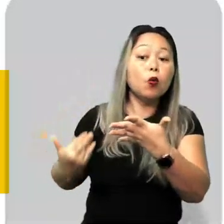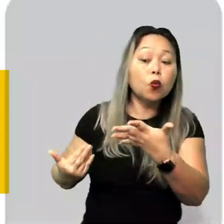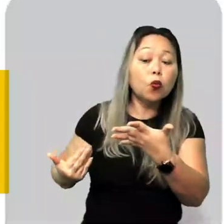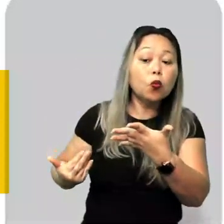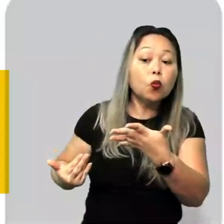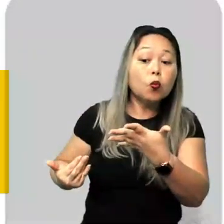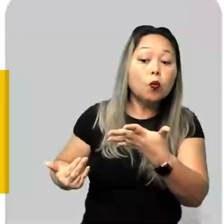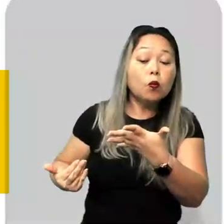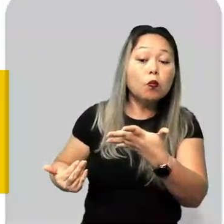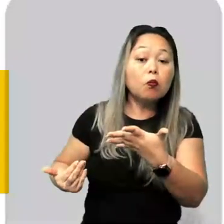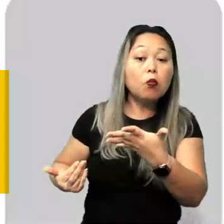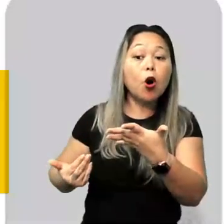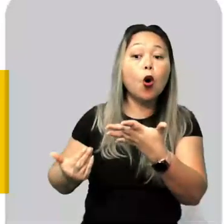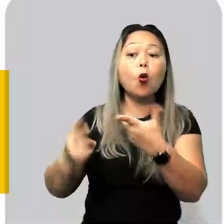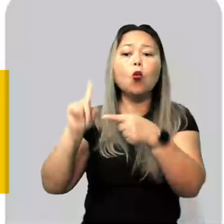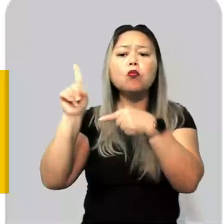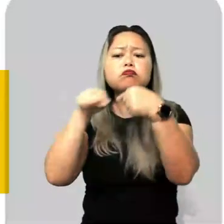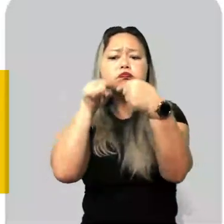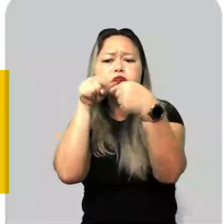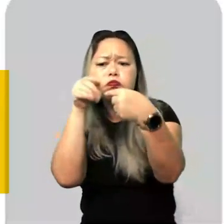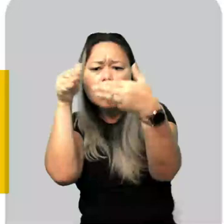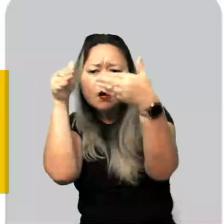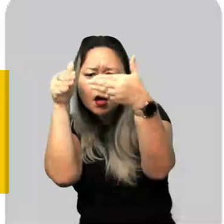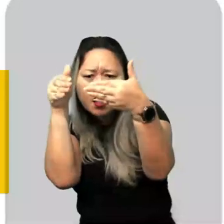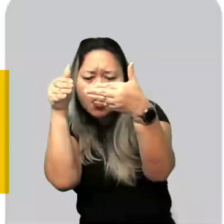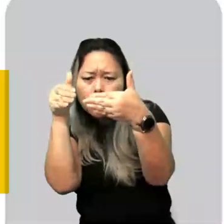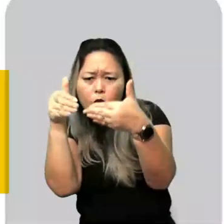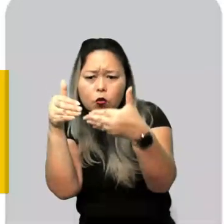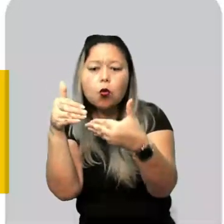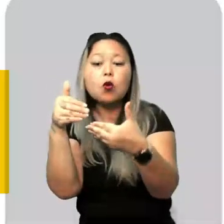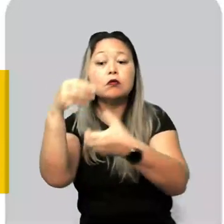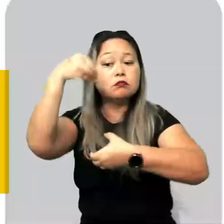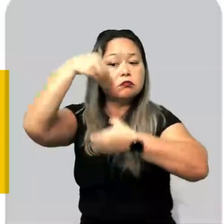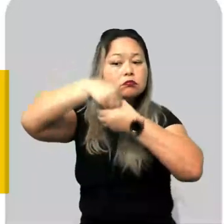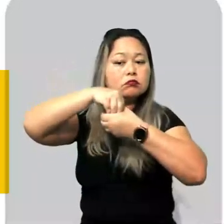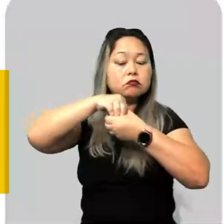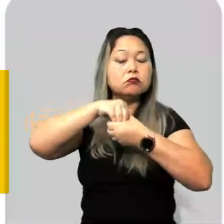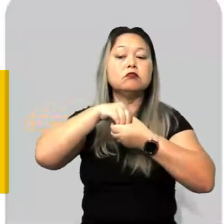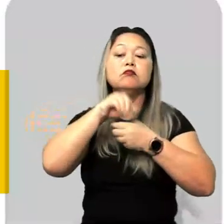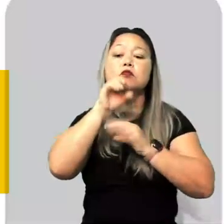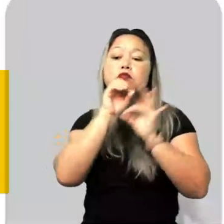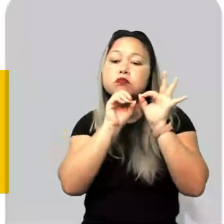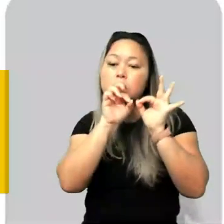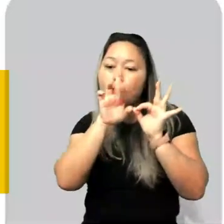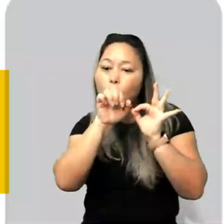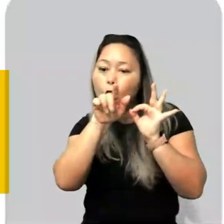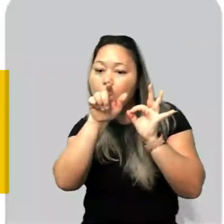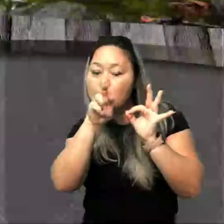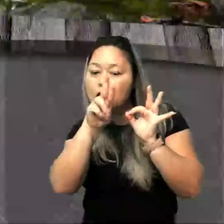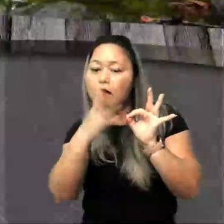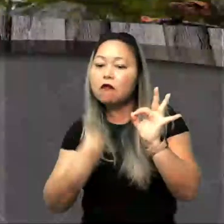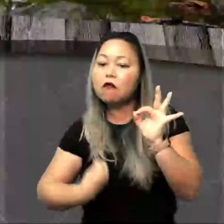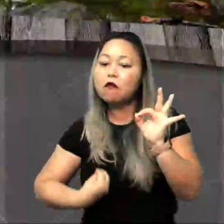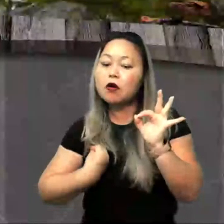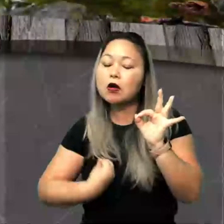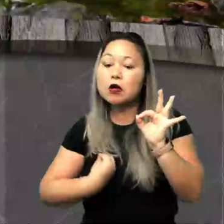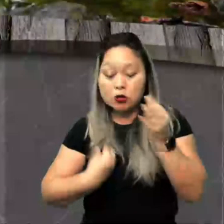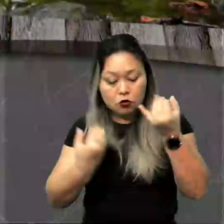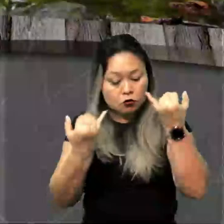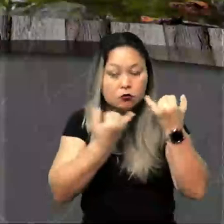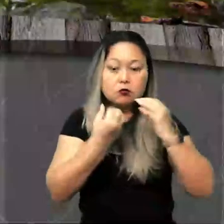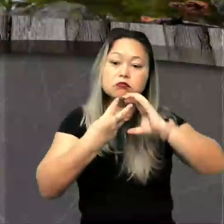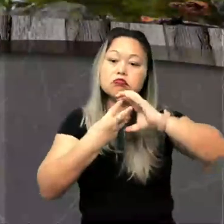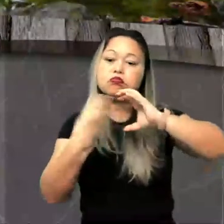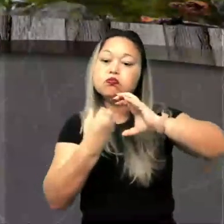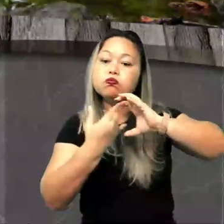né, função desses carboidratos nos organismos vivos são o fornecimento de